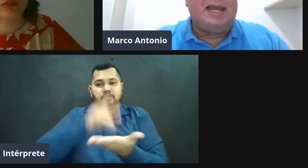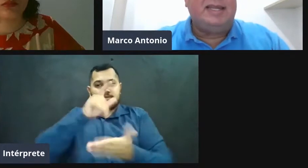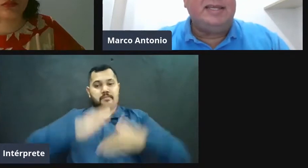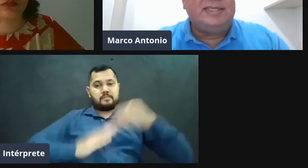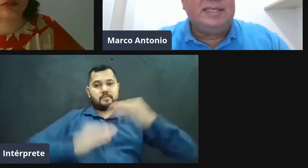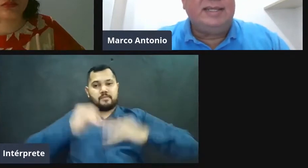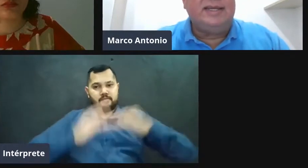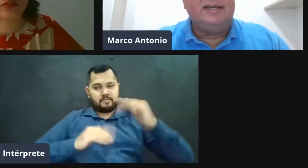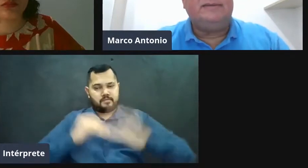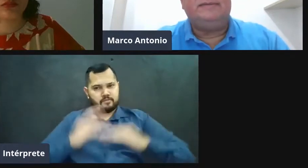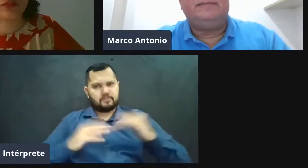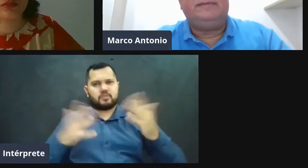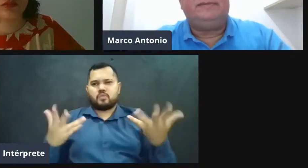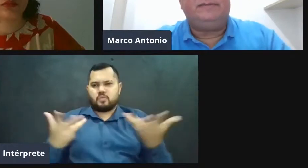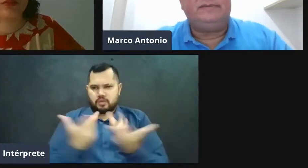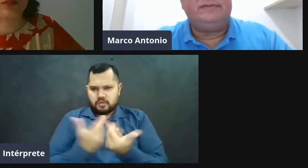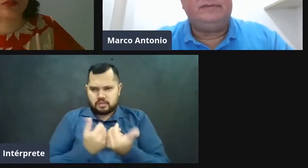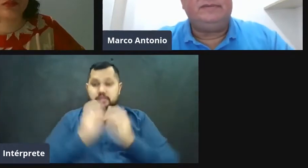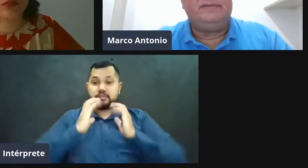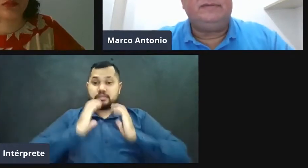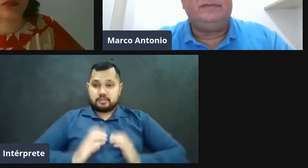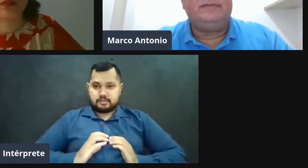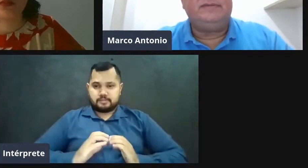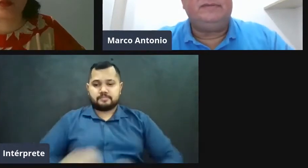obra capacitada e cidadã.